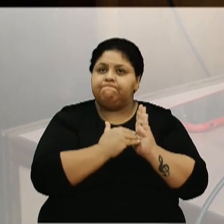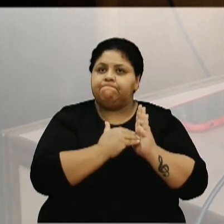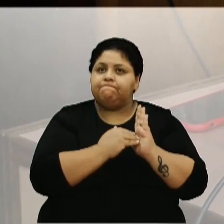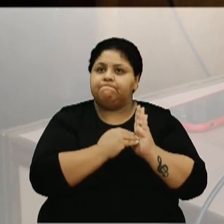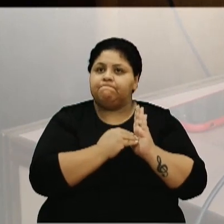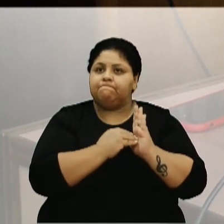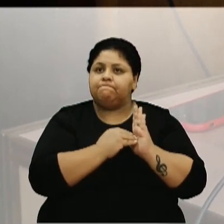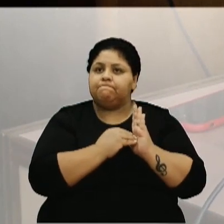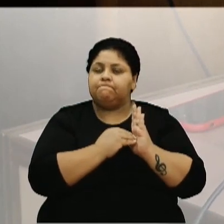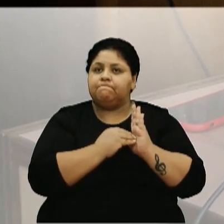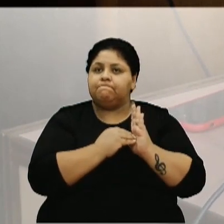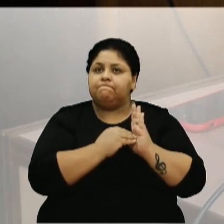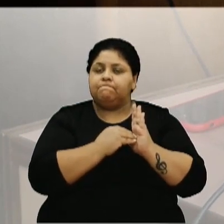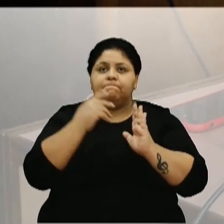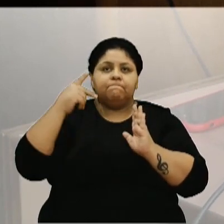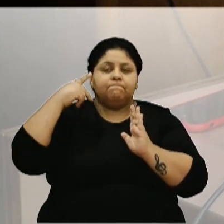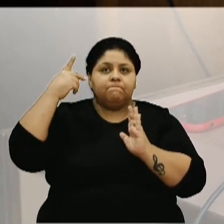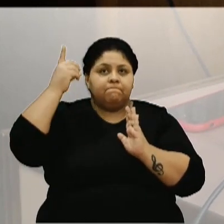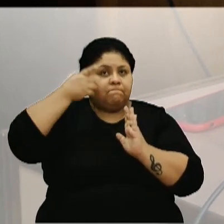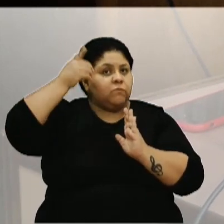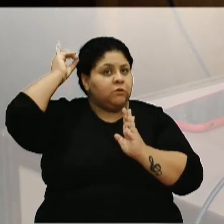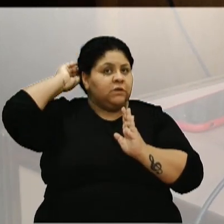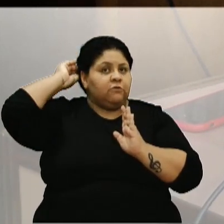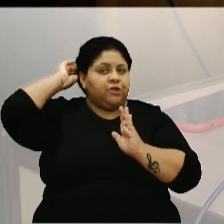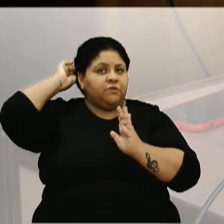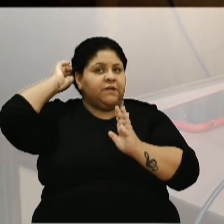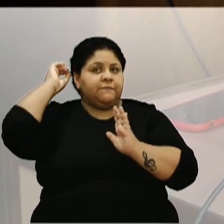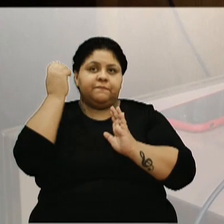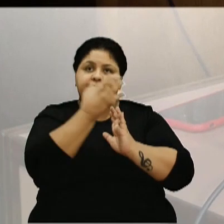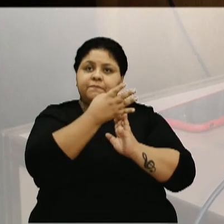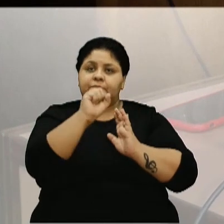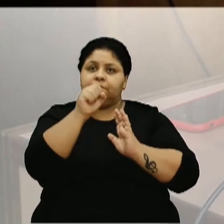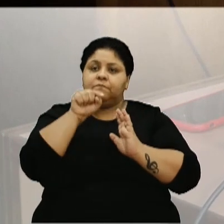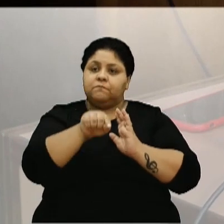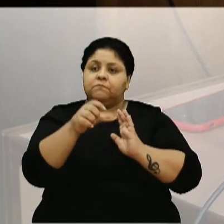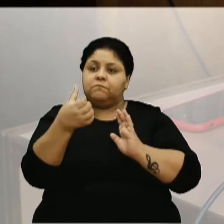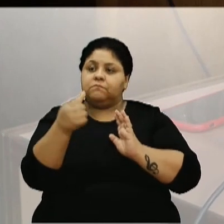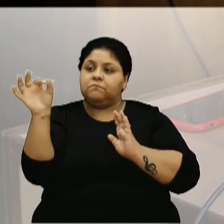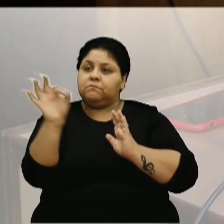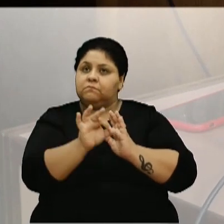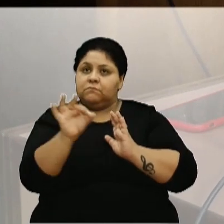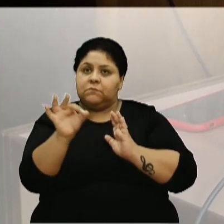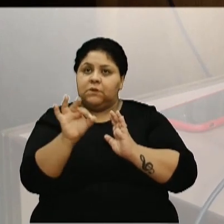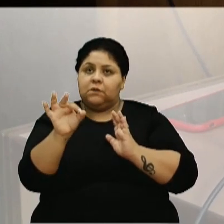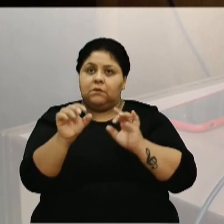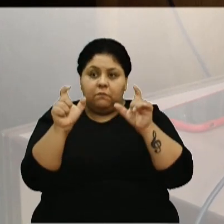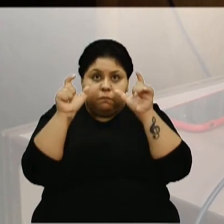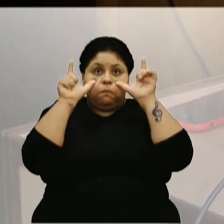Como complementando o vereador Lucas na sua fala, com 48,6% a gente entra em alerta,